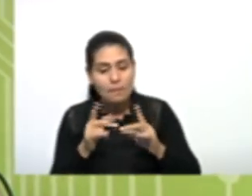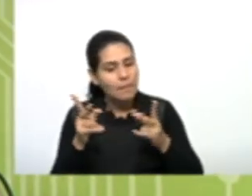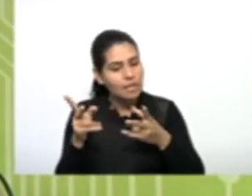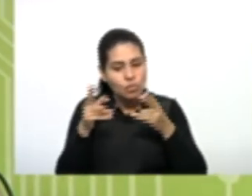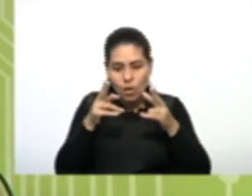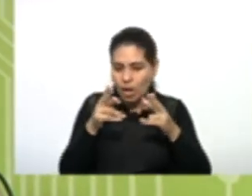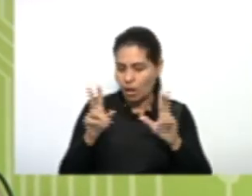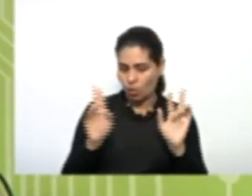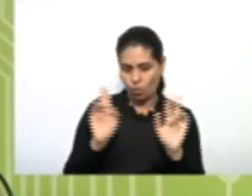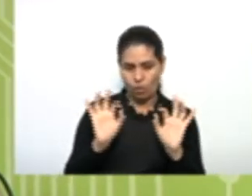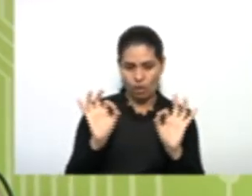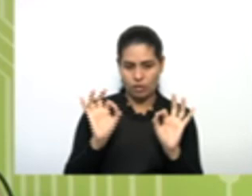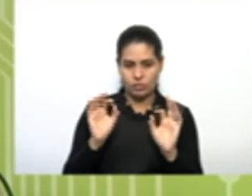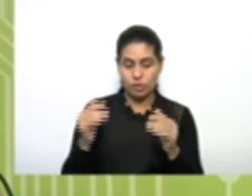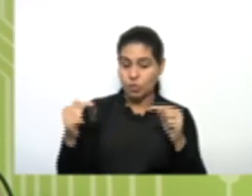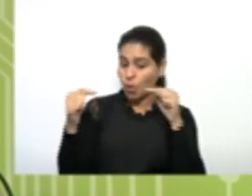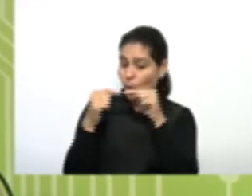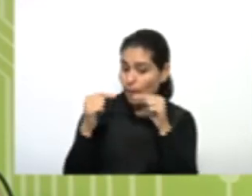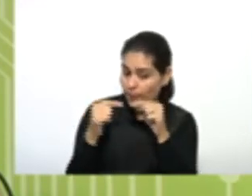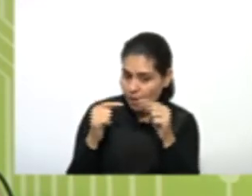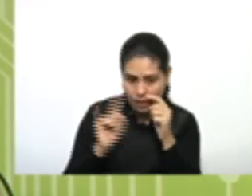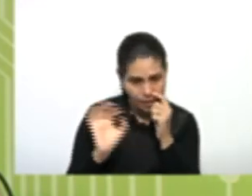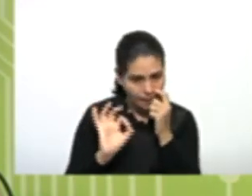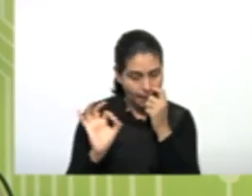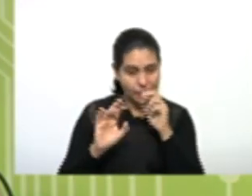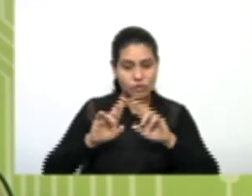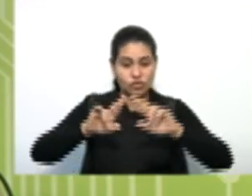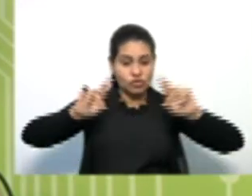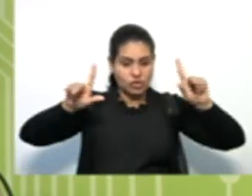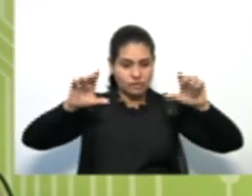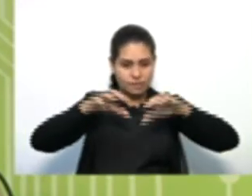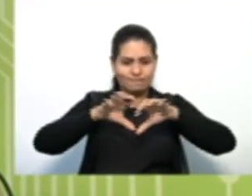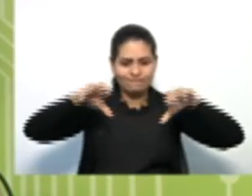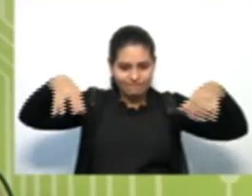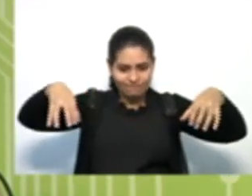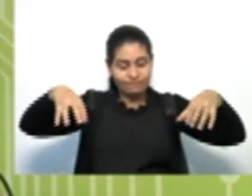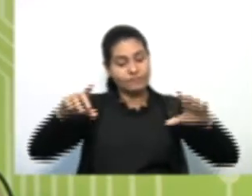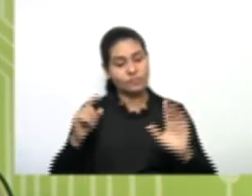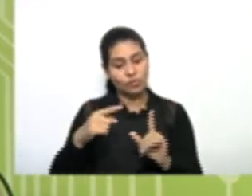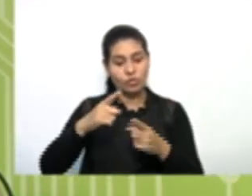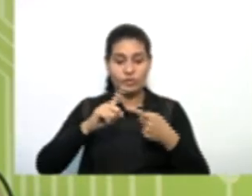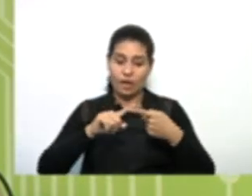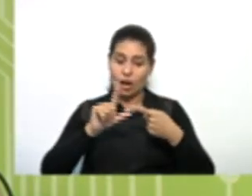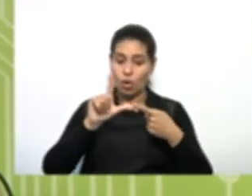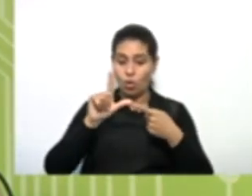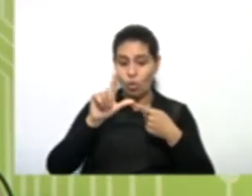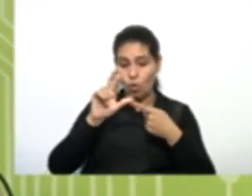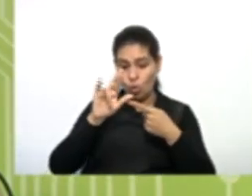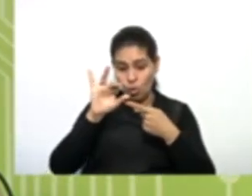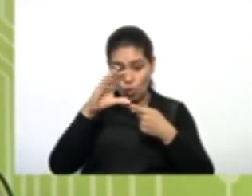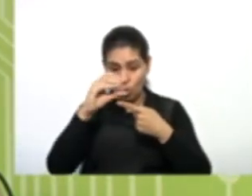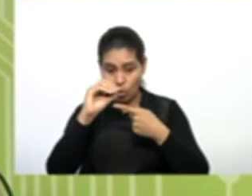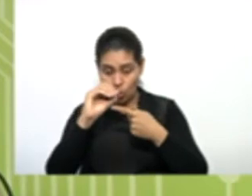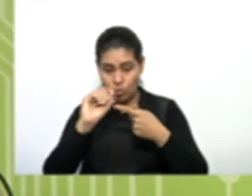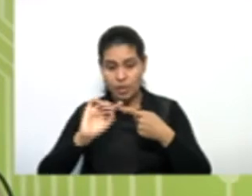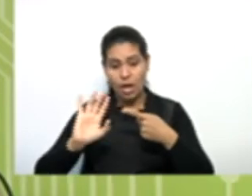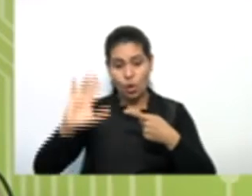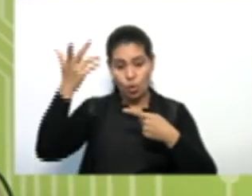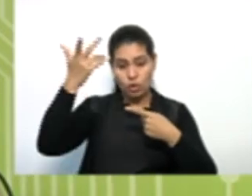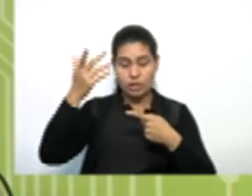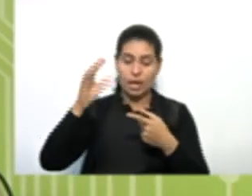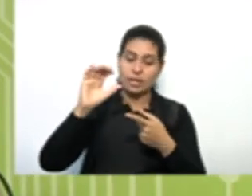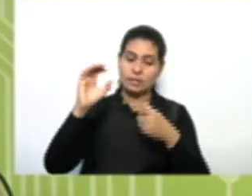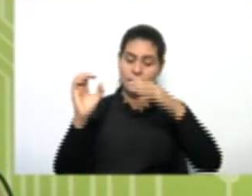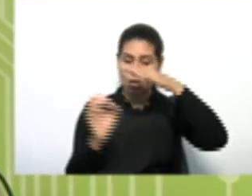são sinônimos, não são idênticos, são conceitos distintos, porque quando a gente fala lucro, ele está falando de uma coisa que acontece numa empresa